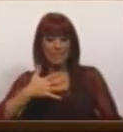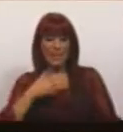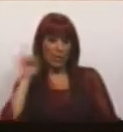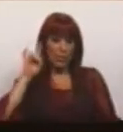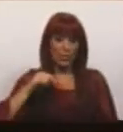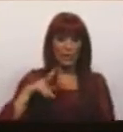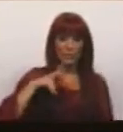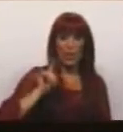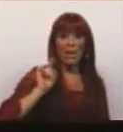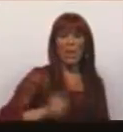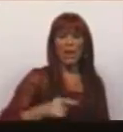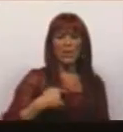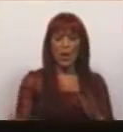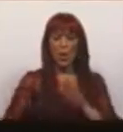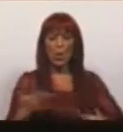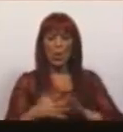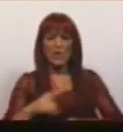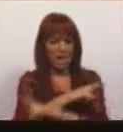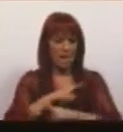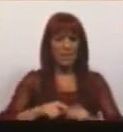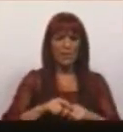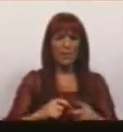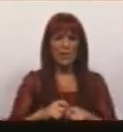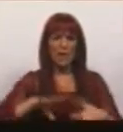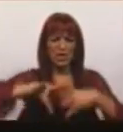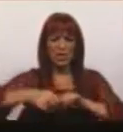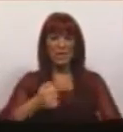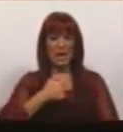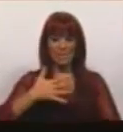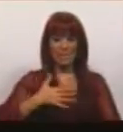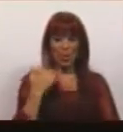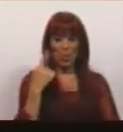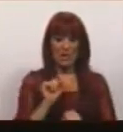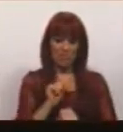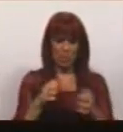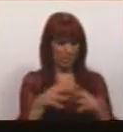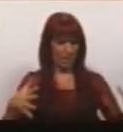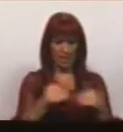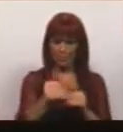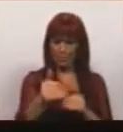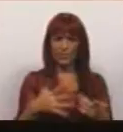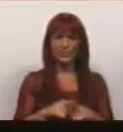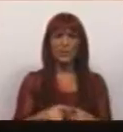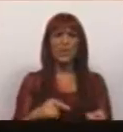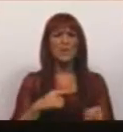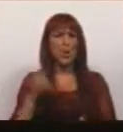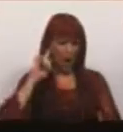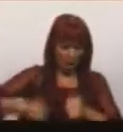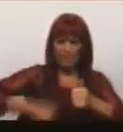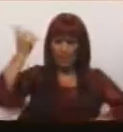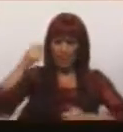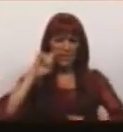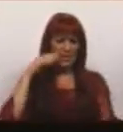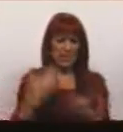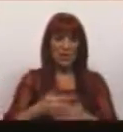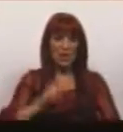estratégica para o país, que é urgente impedir a destruição de uma empresa com a sua dimensão, que se torna imperioso assegurar